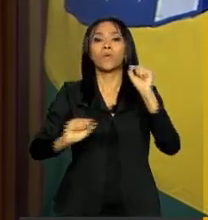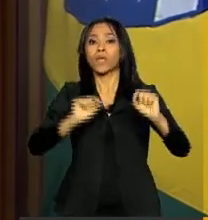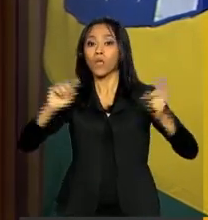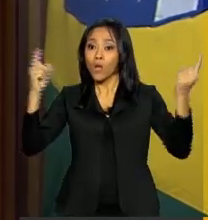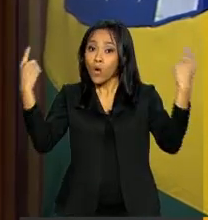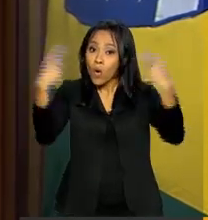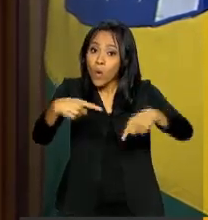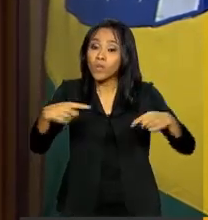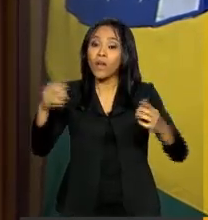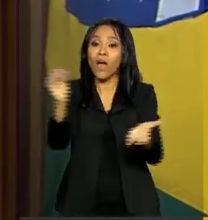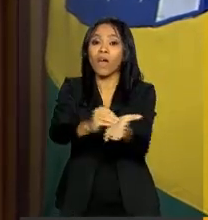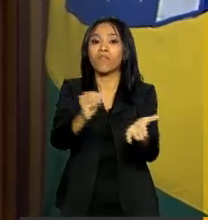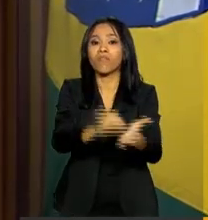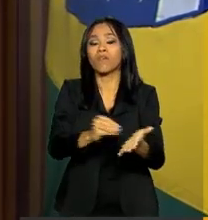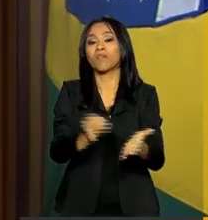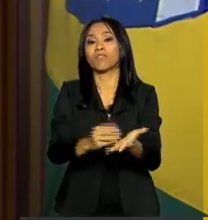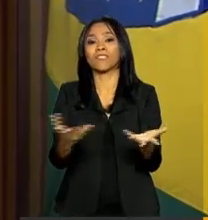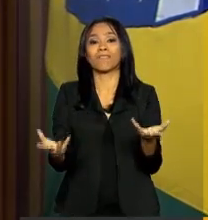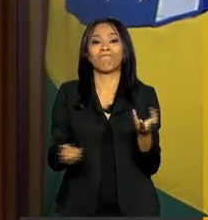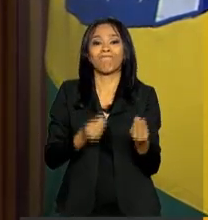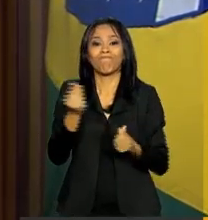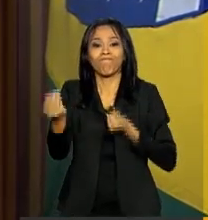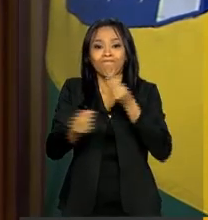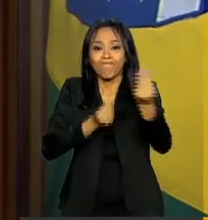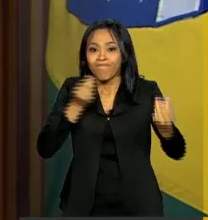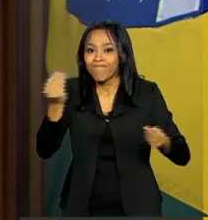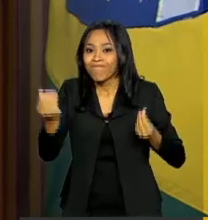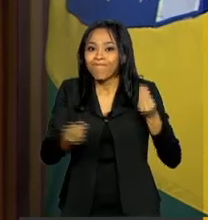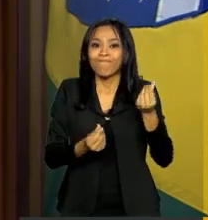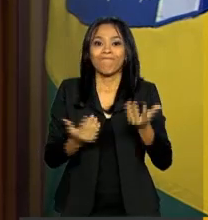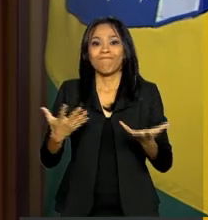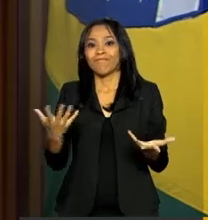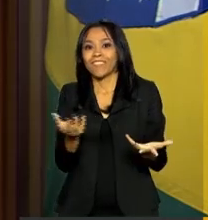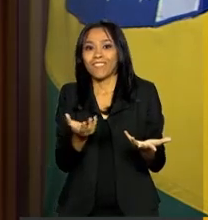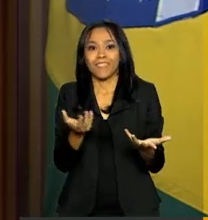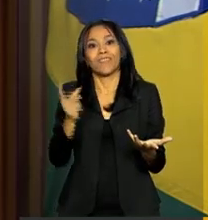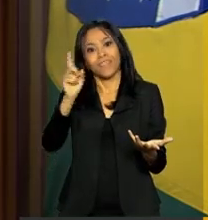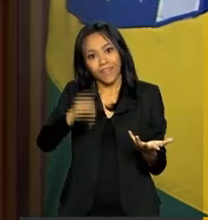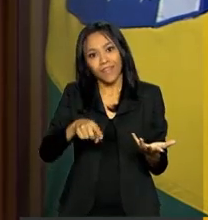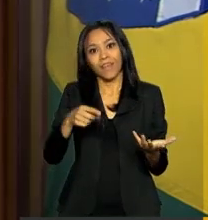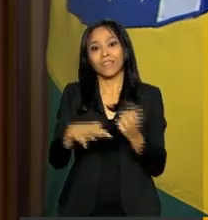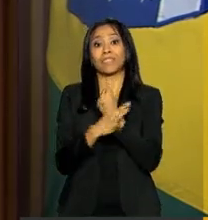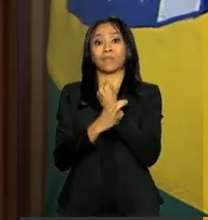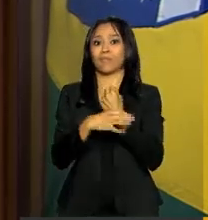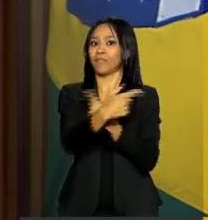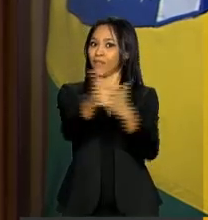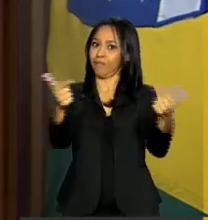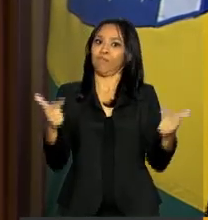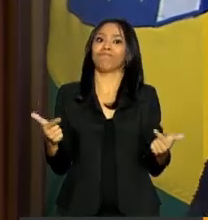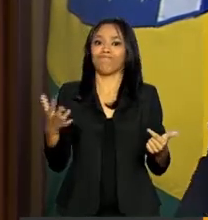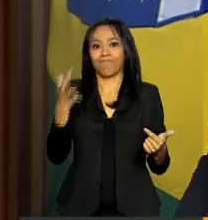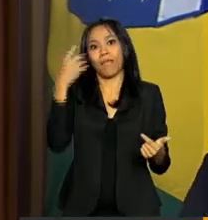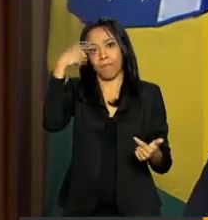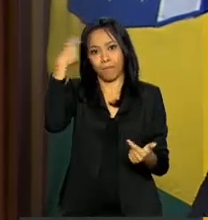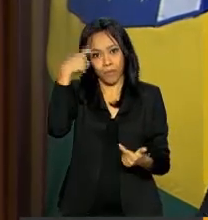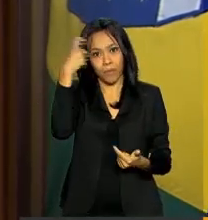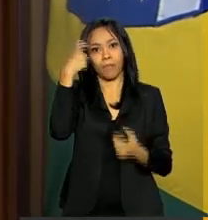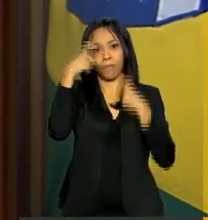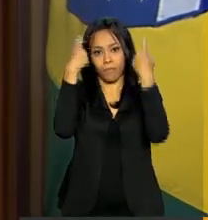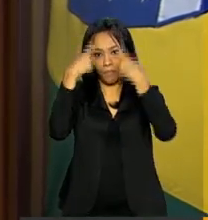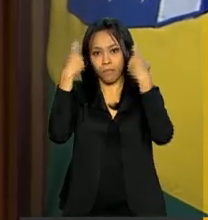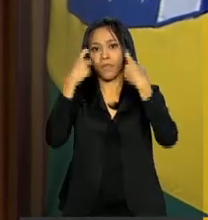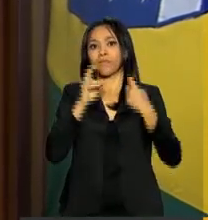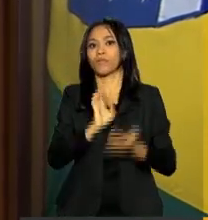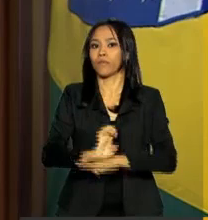pública e etéreo é uma das principais preocupações hoje existentes mas muito bem a partir daí